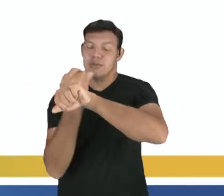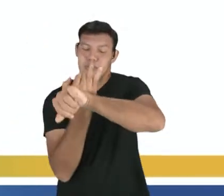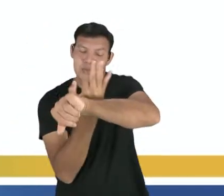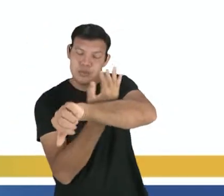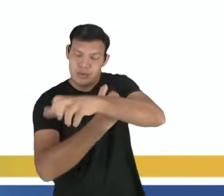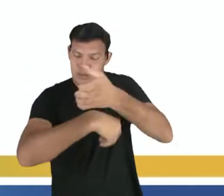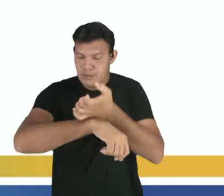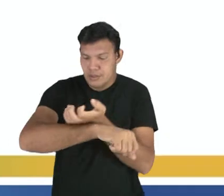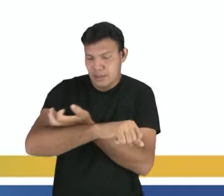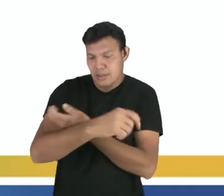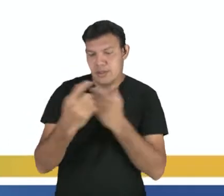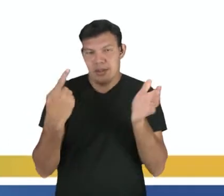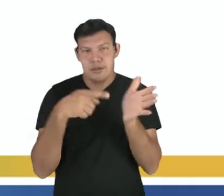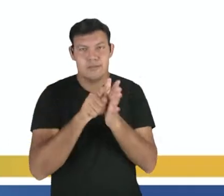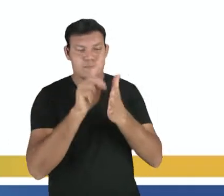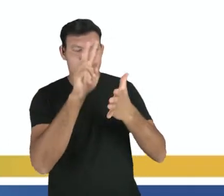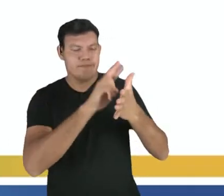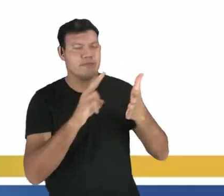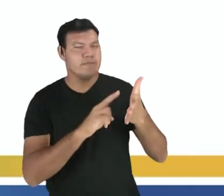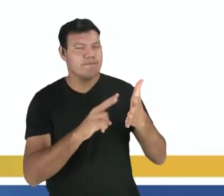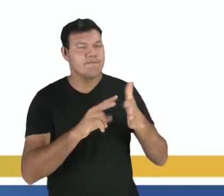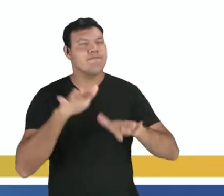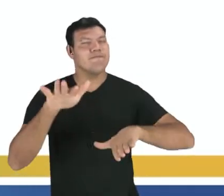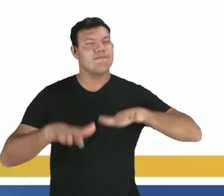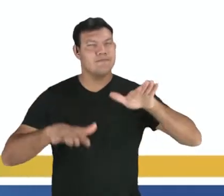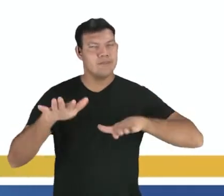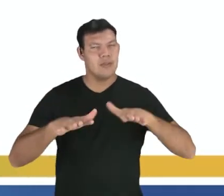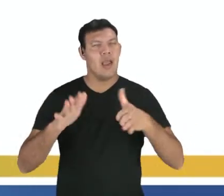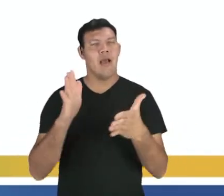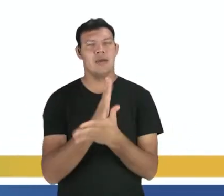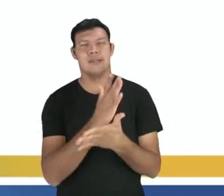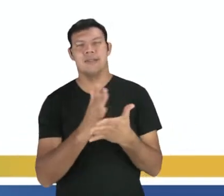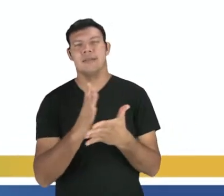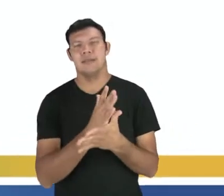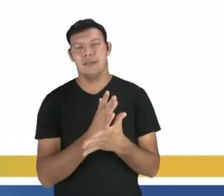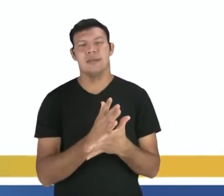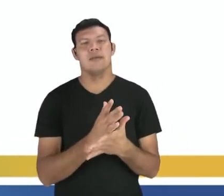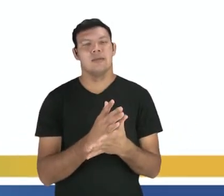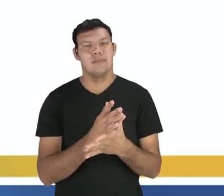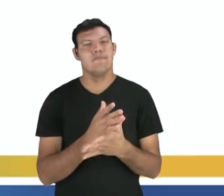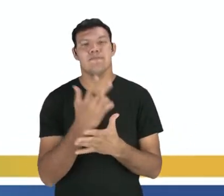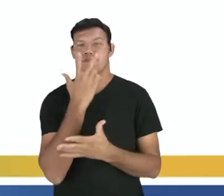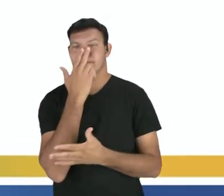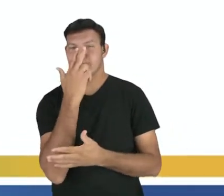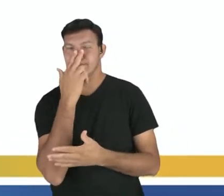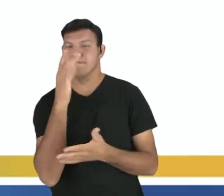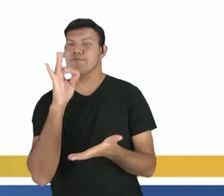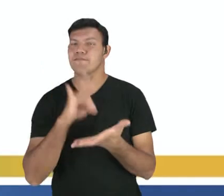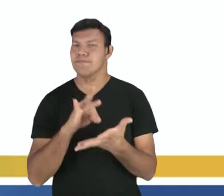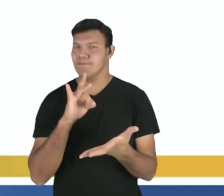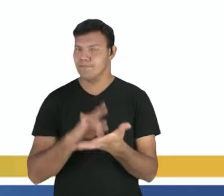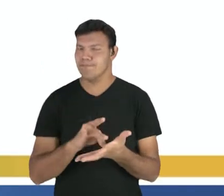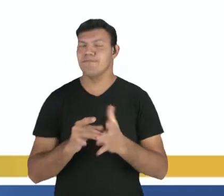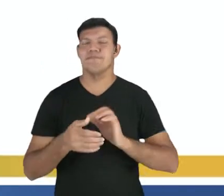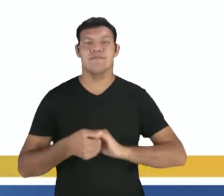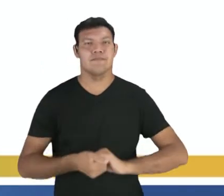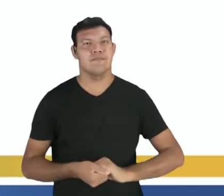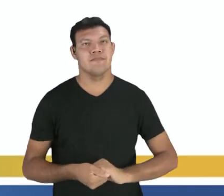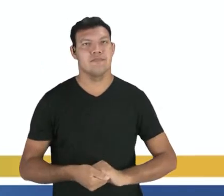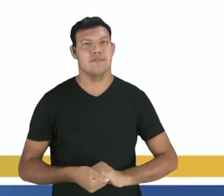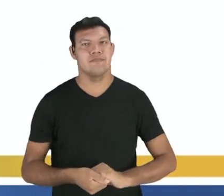do leitor mas que muitas vezes muitas histórias se aproximam muito da realidade mesmo sendo ficcionais